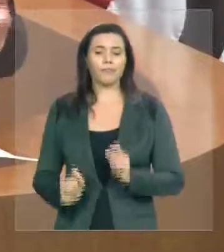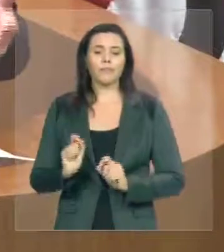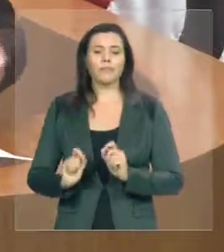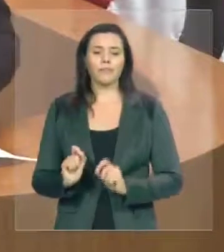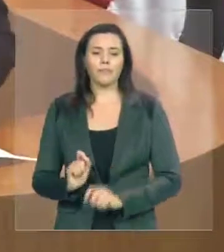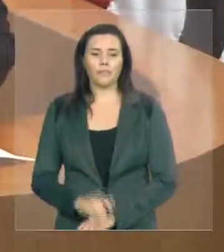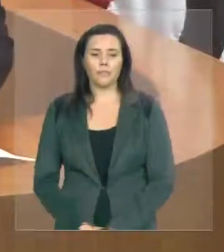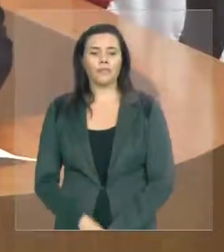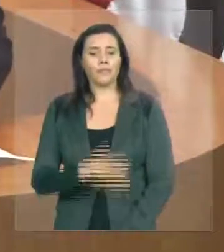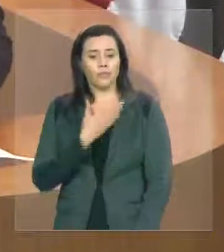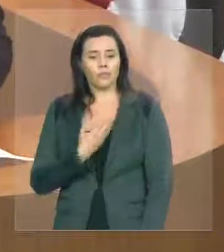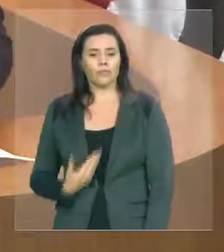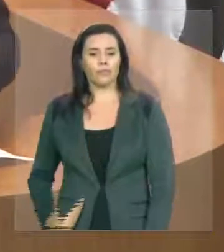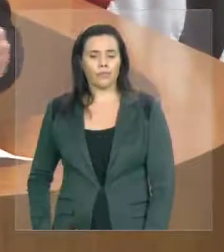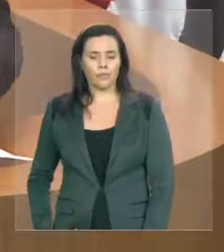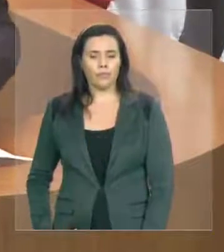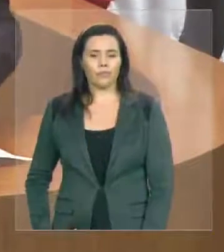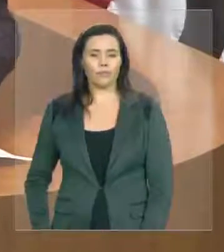governador tem que ter